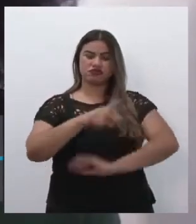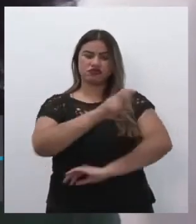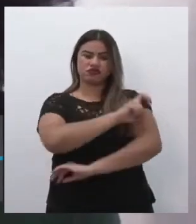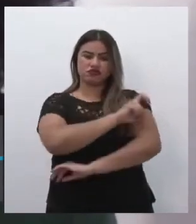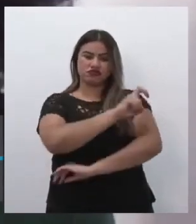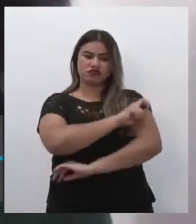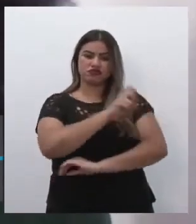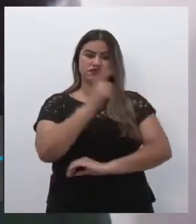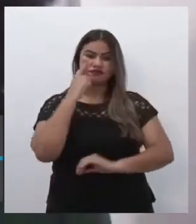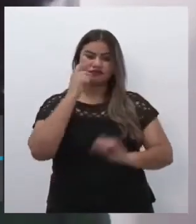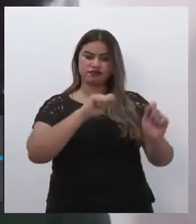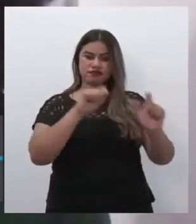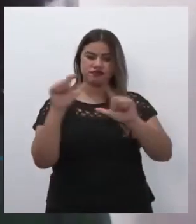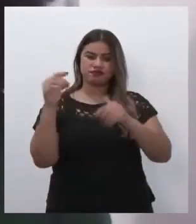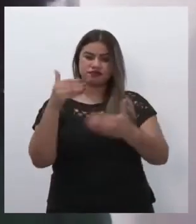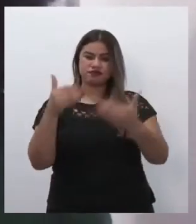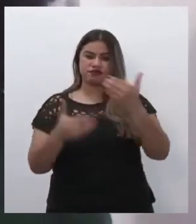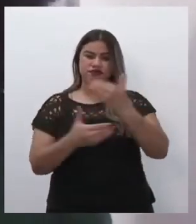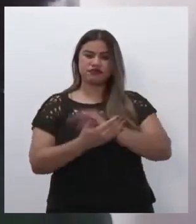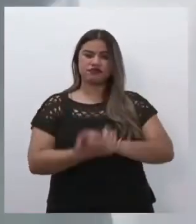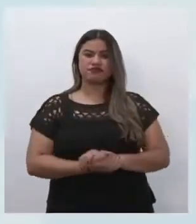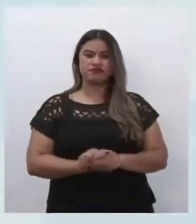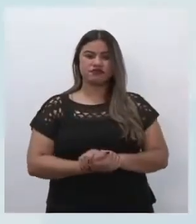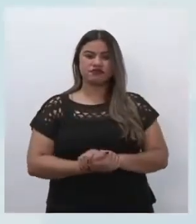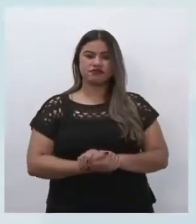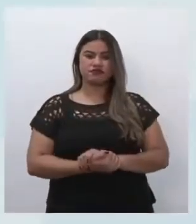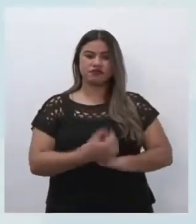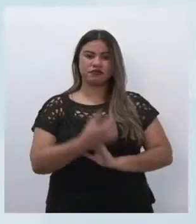pôr o slide na tela, por favor?